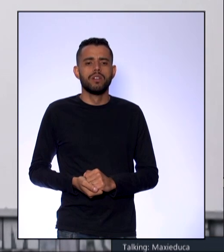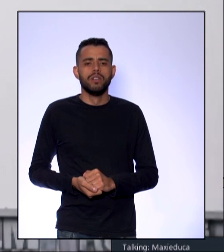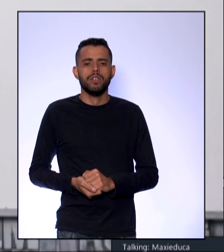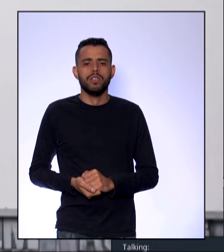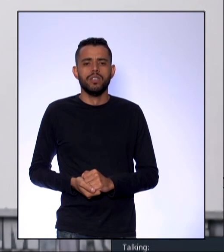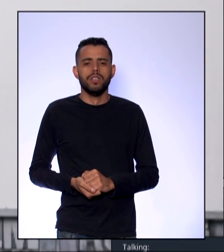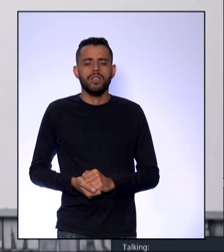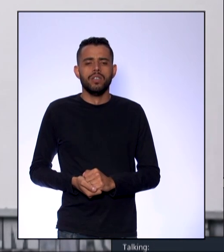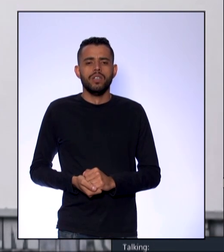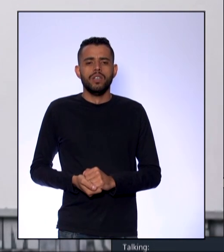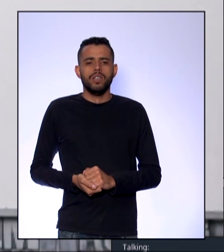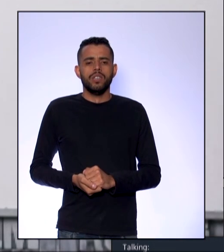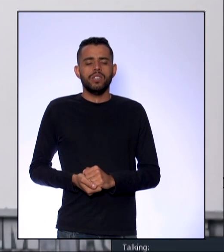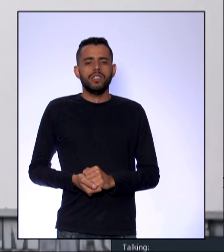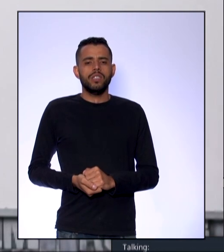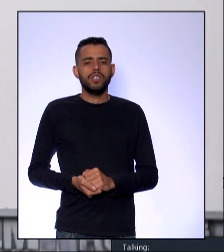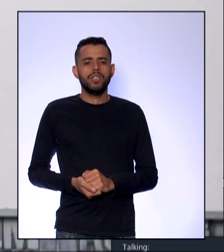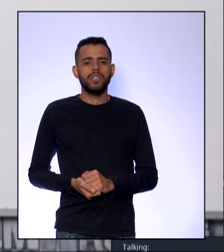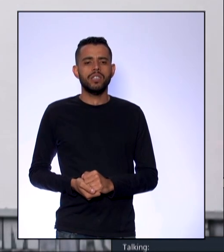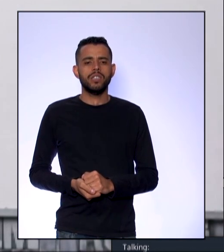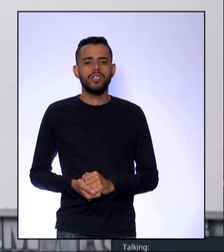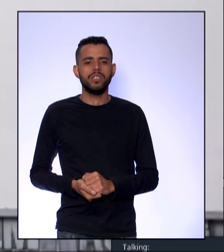processo